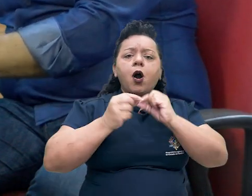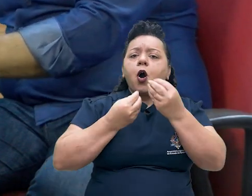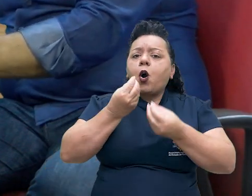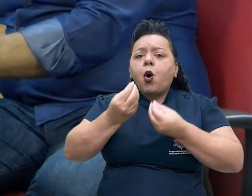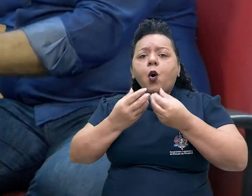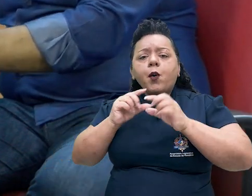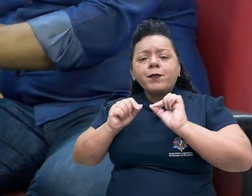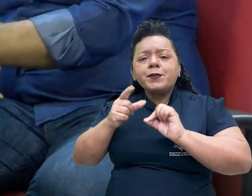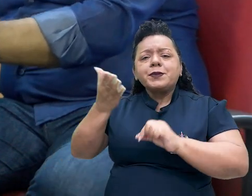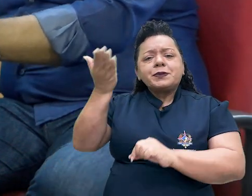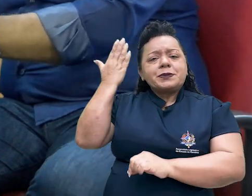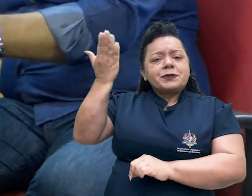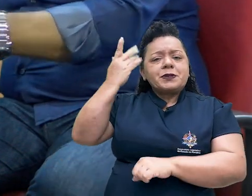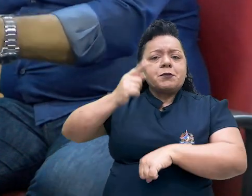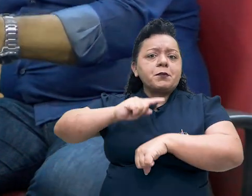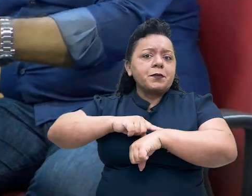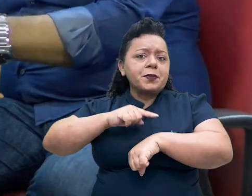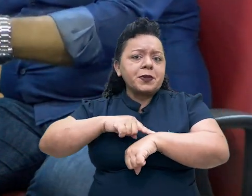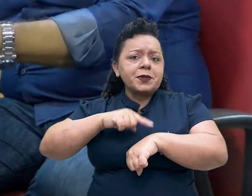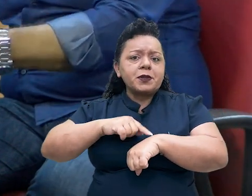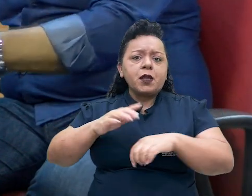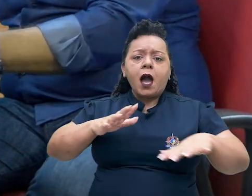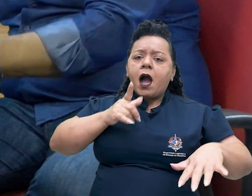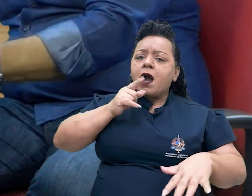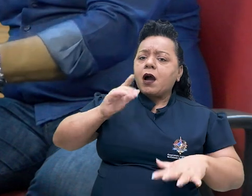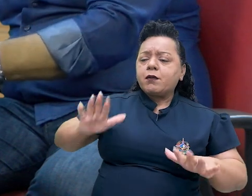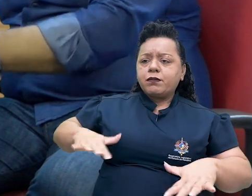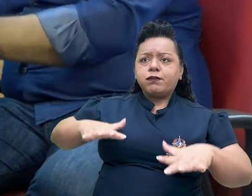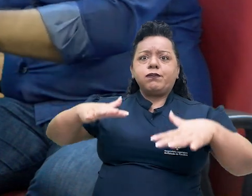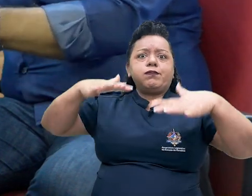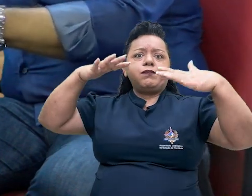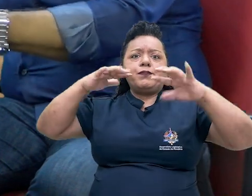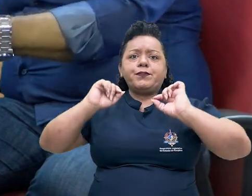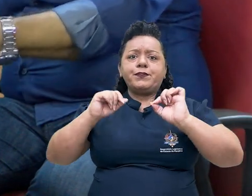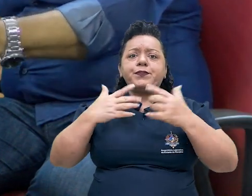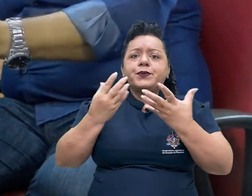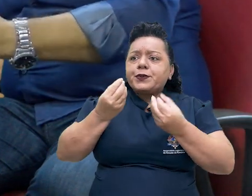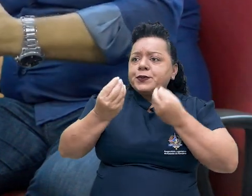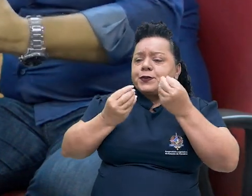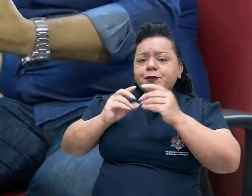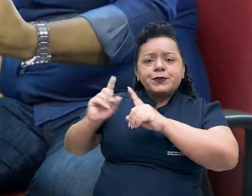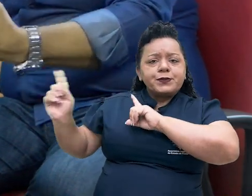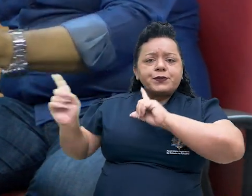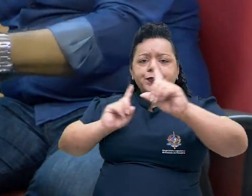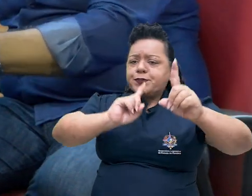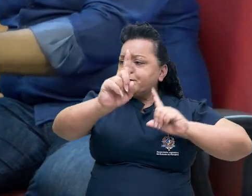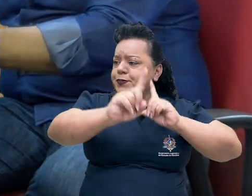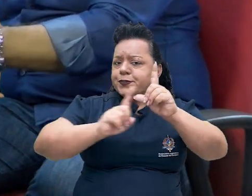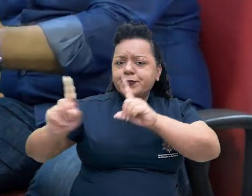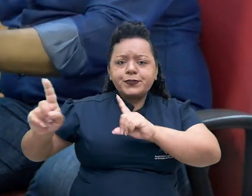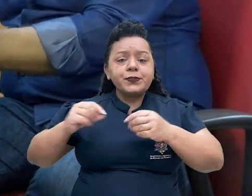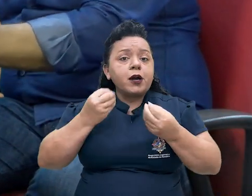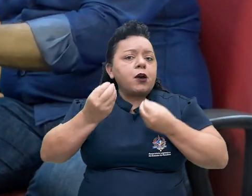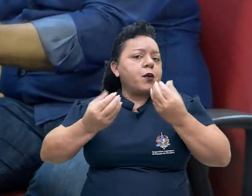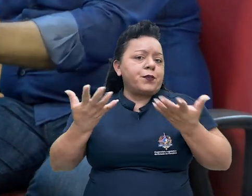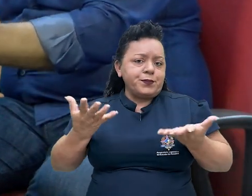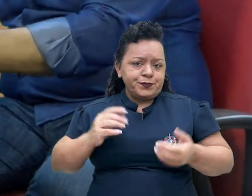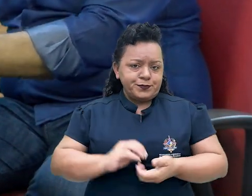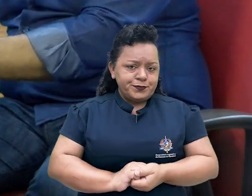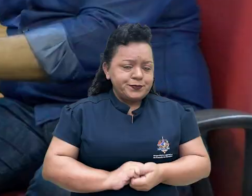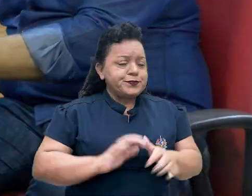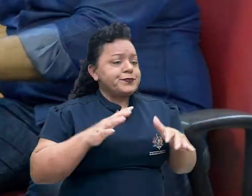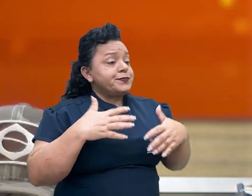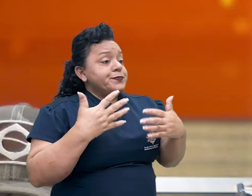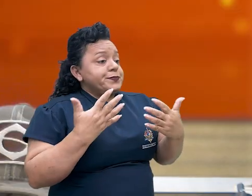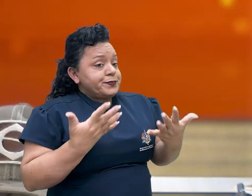fala pra gente como é que foi aquele momento de cheia que nós tivemos aqui pessoas desabrigadas e vocês correndo para todo lado fala um pouco como é que como é que é